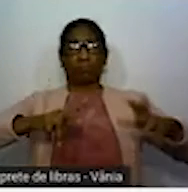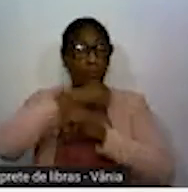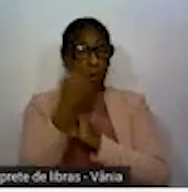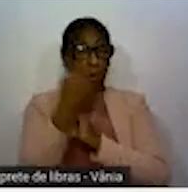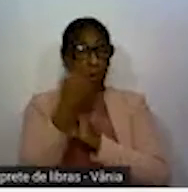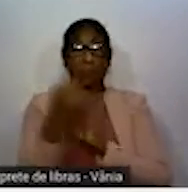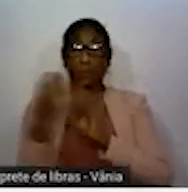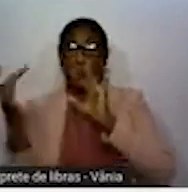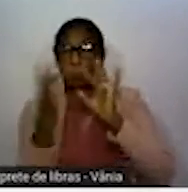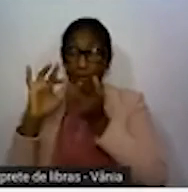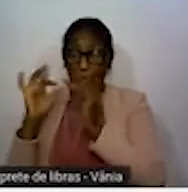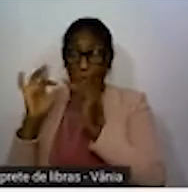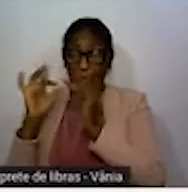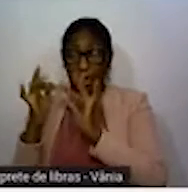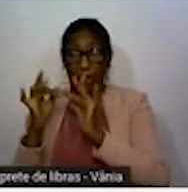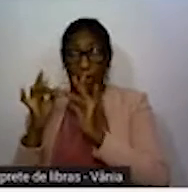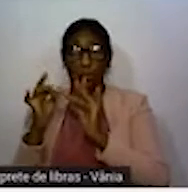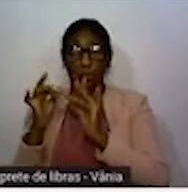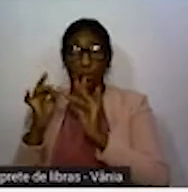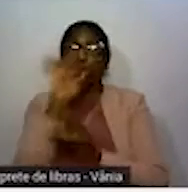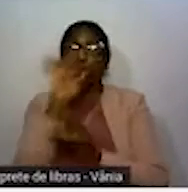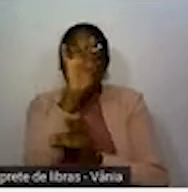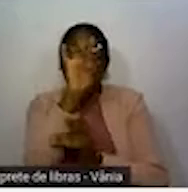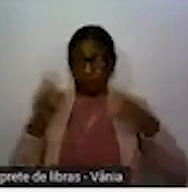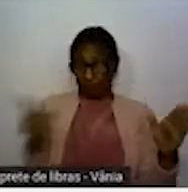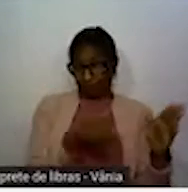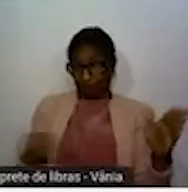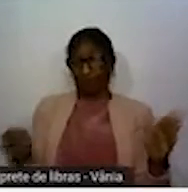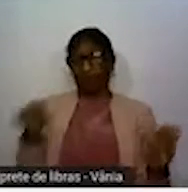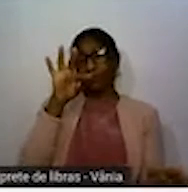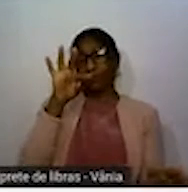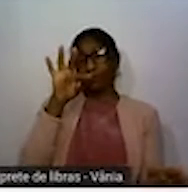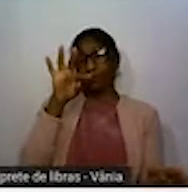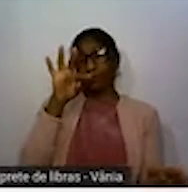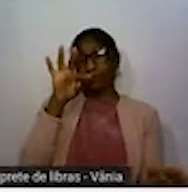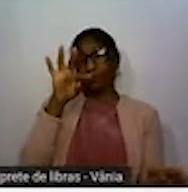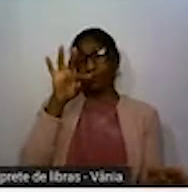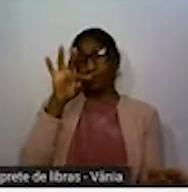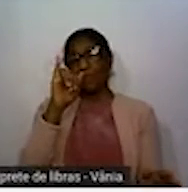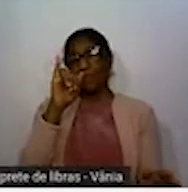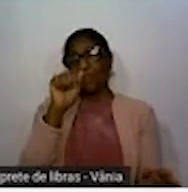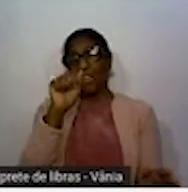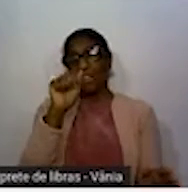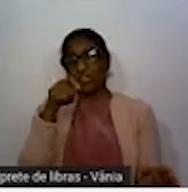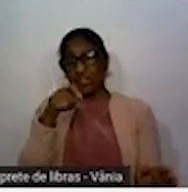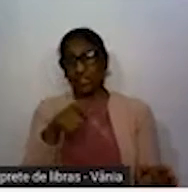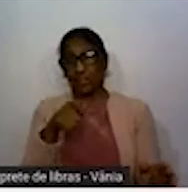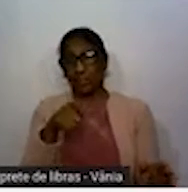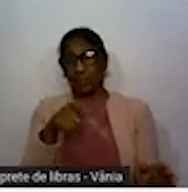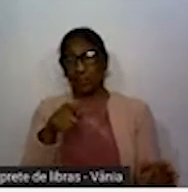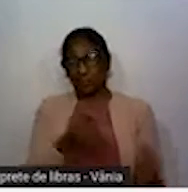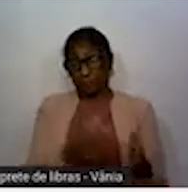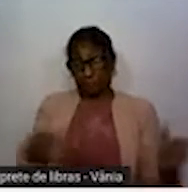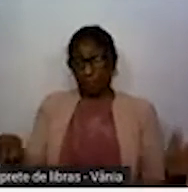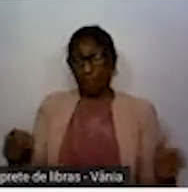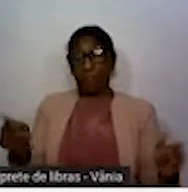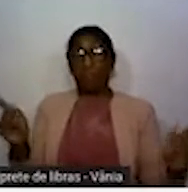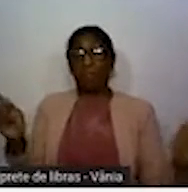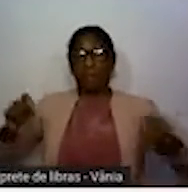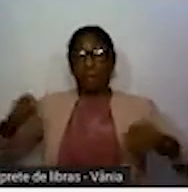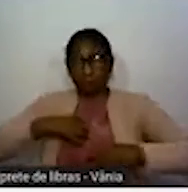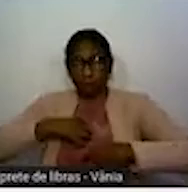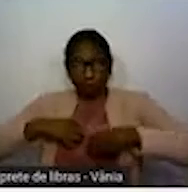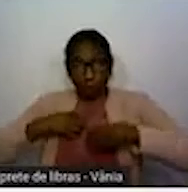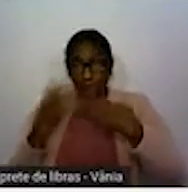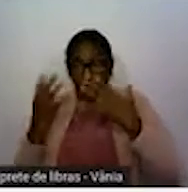o que é possível né a biologicamente se falando ou seja nós abrirmos mão de